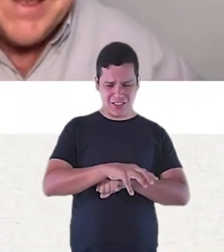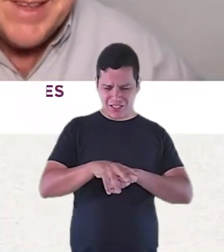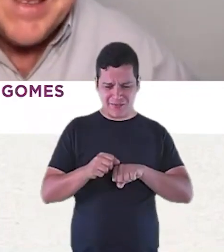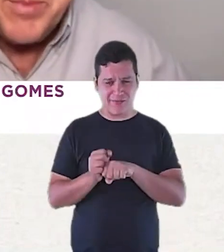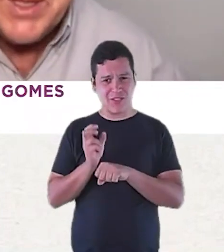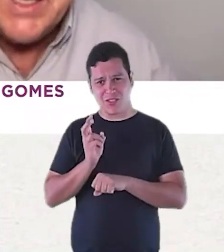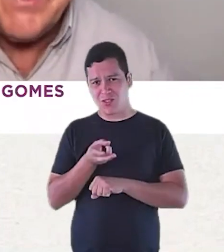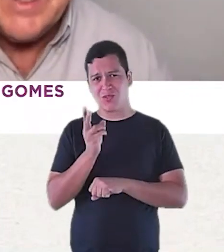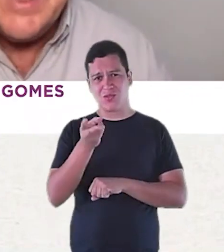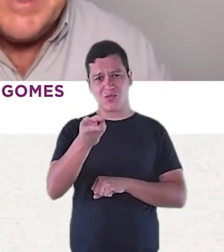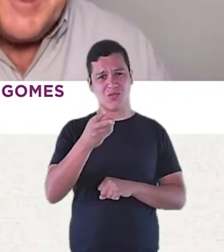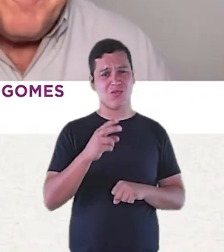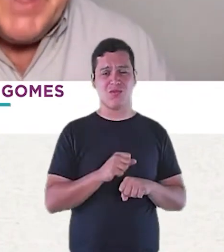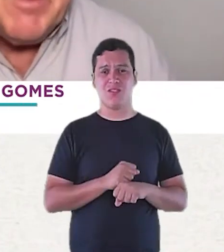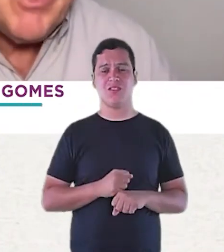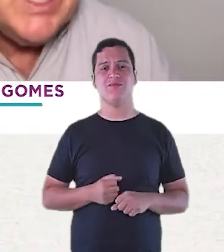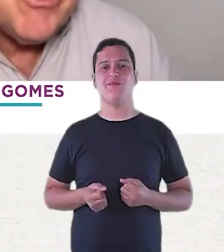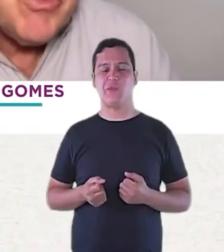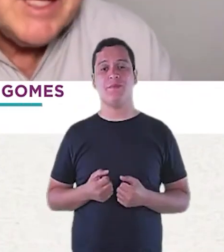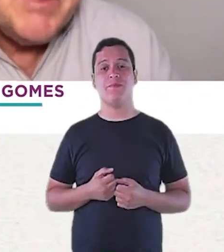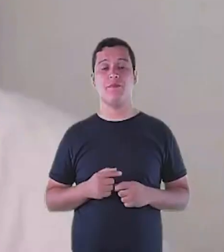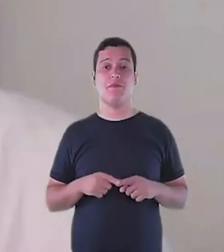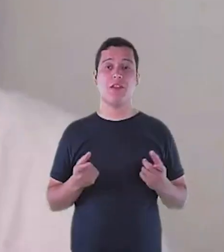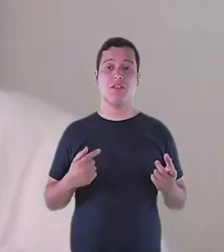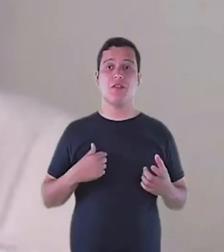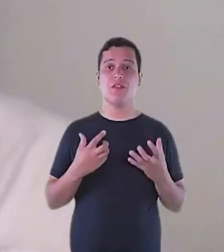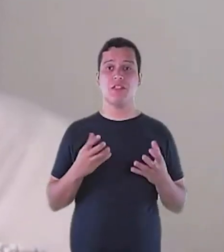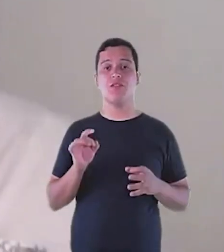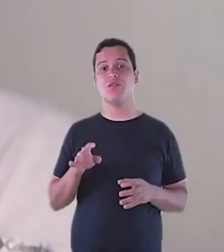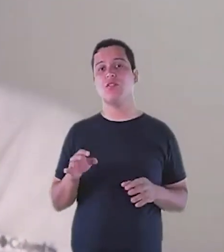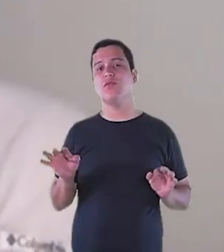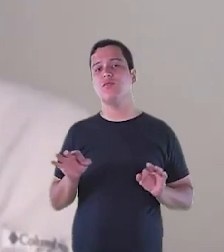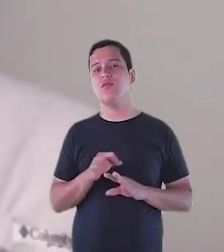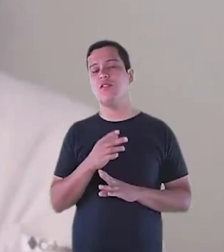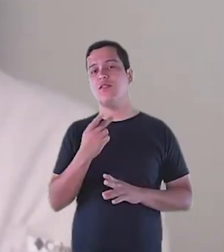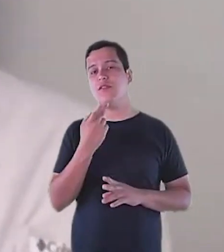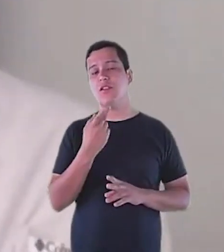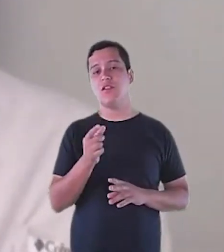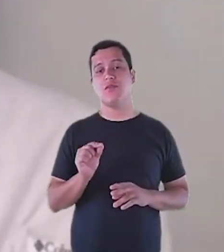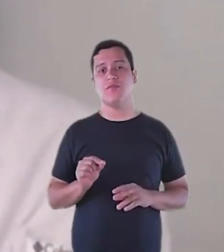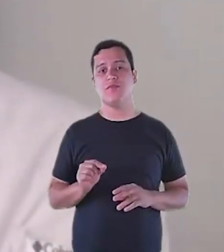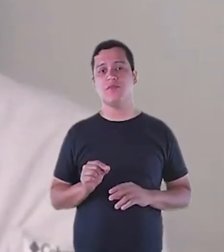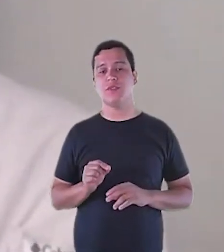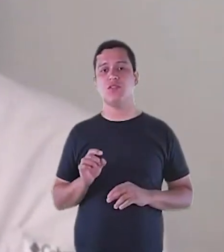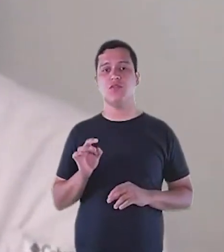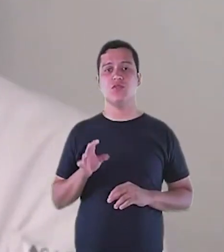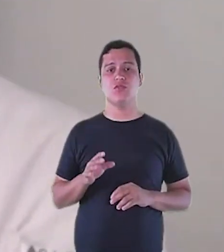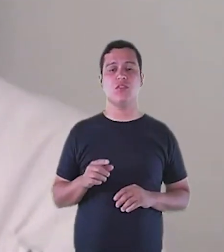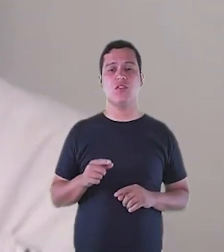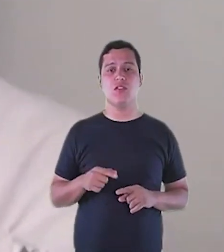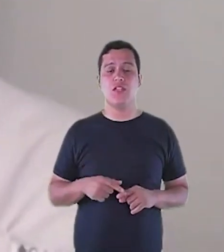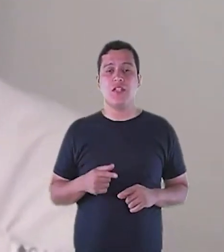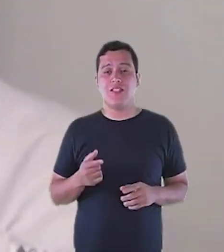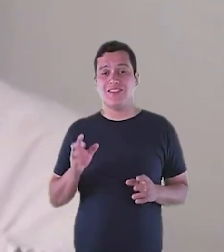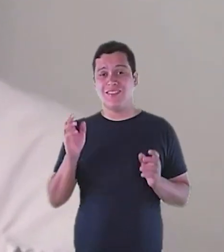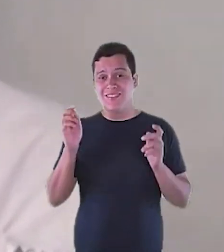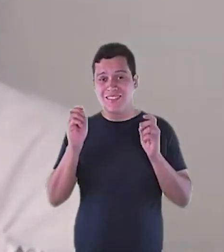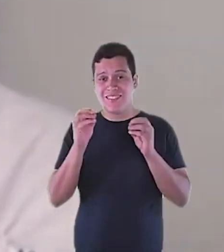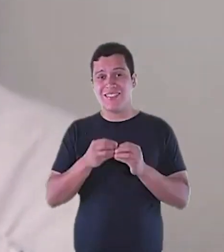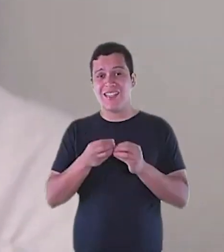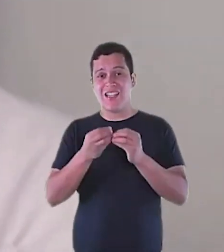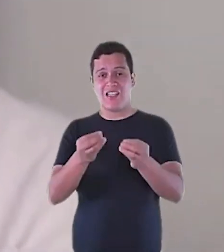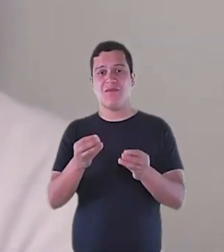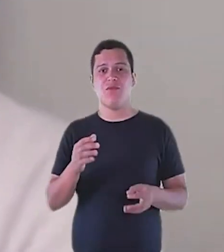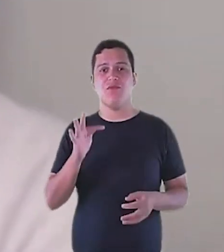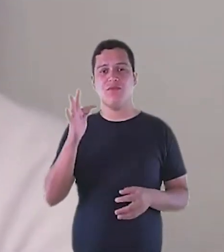com a relevância que sempre teve. Mas eu queria só terminar, assim, com uma mensagem de esperança para as pessoas, viu? Eu acho que quando